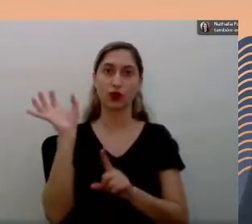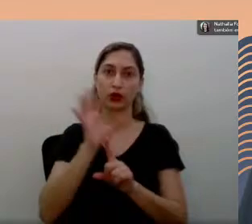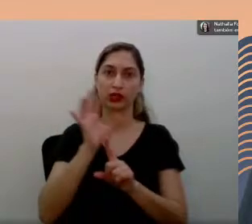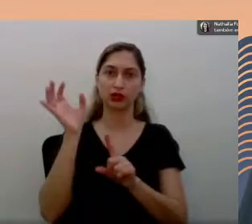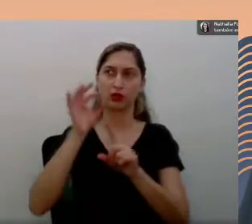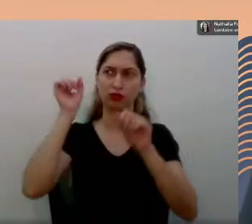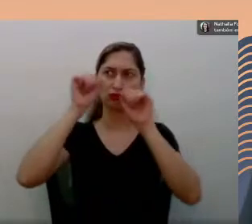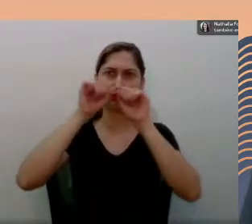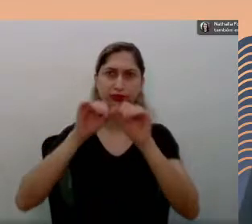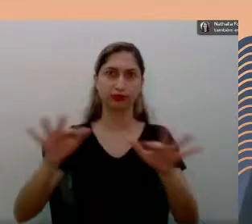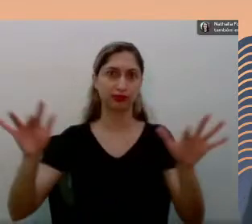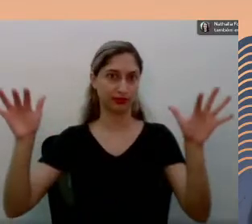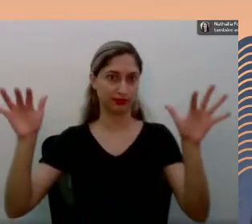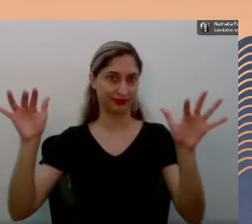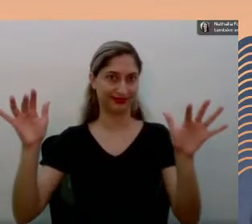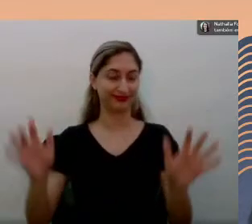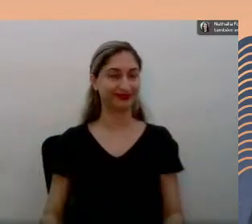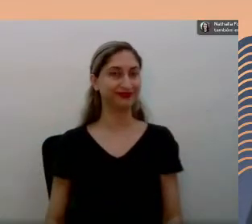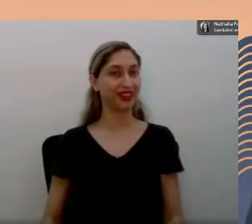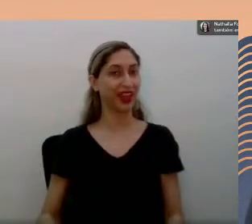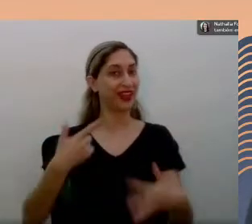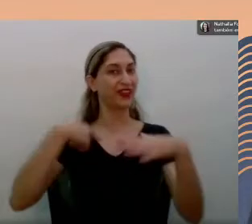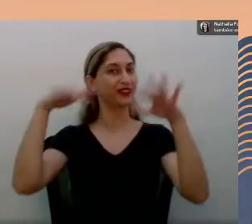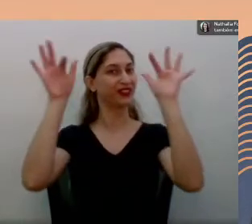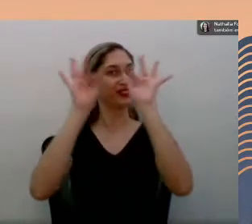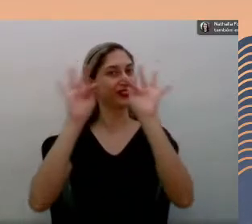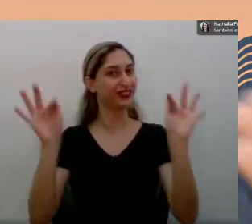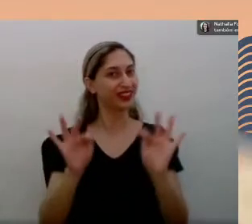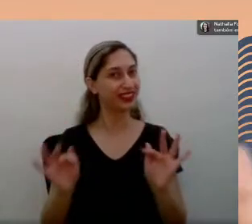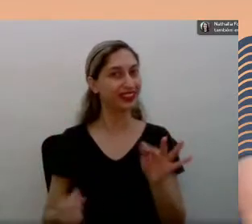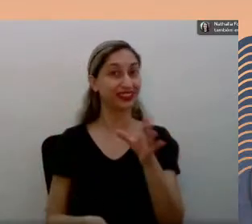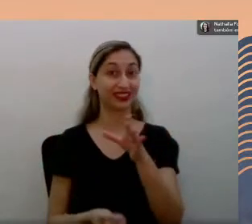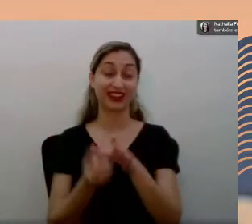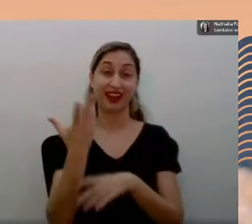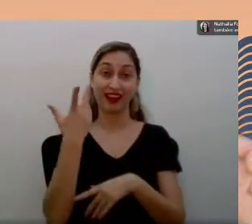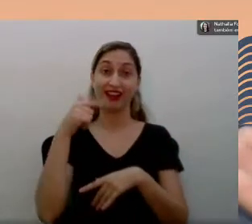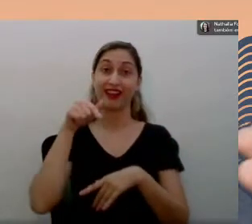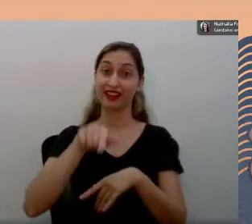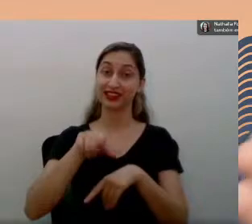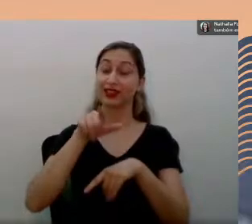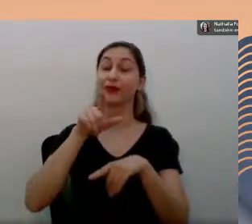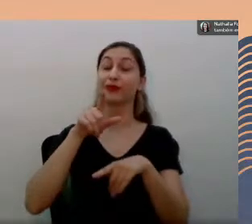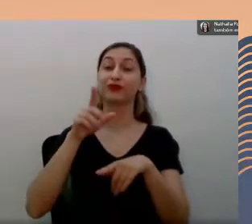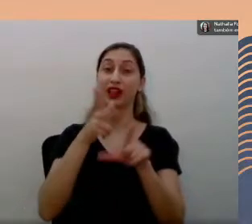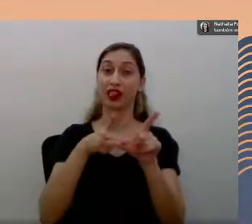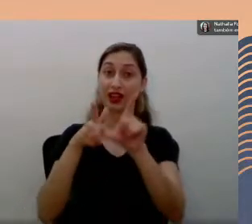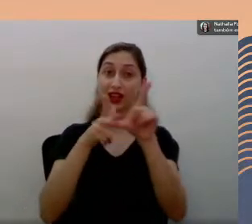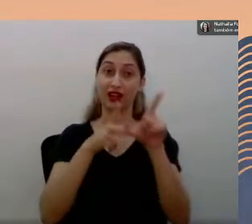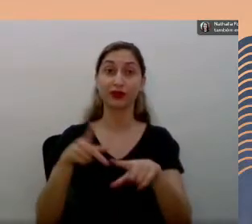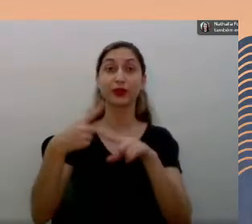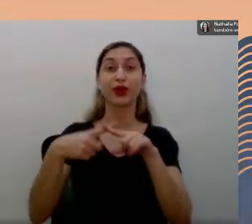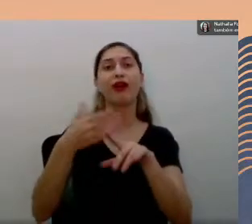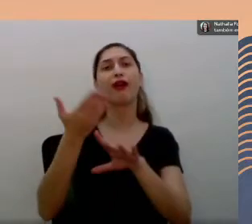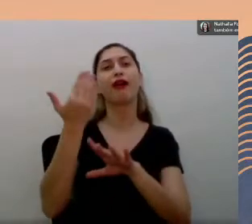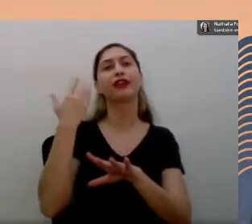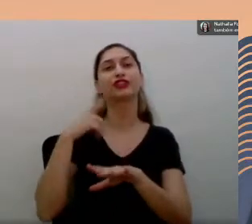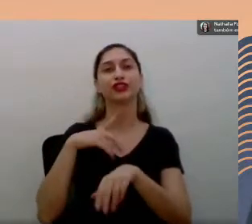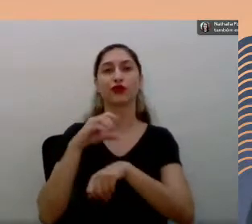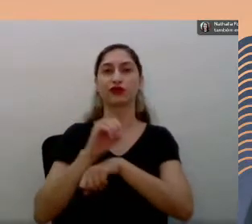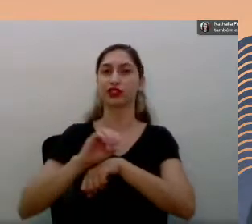tá tô muito feliz em ter feito essas o Amoxilina alá que a gente fazia lá do espaço do conhecimento